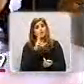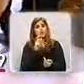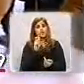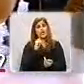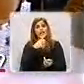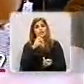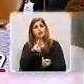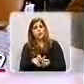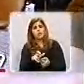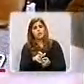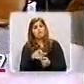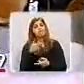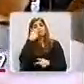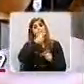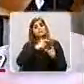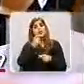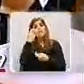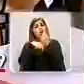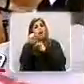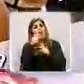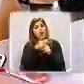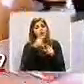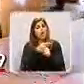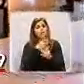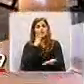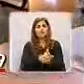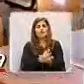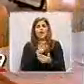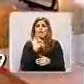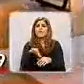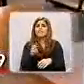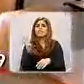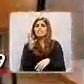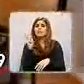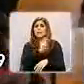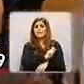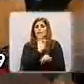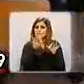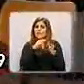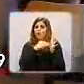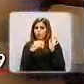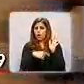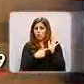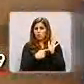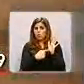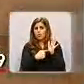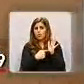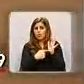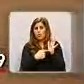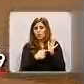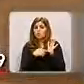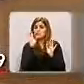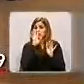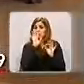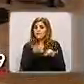facto, os fornecedores aqui só ao fim de 3 meses terminam os contratos e, portanto, quando terminarem